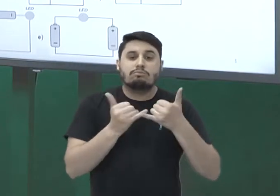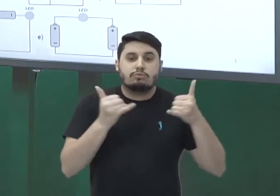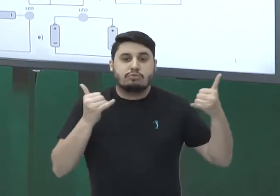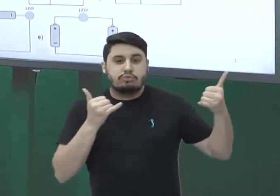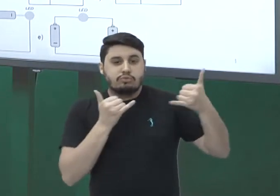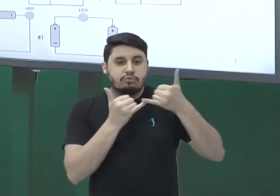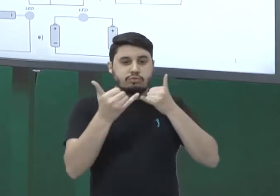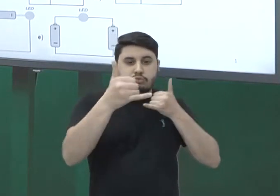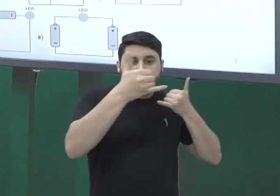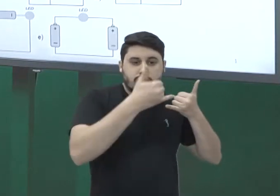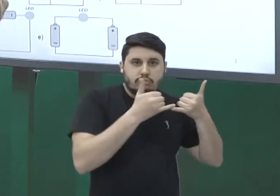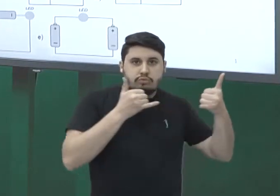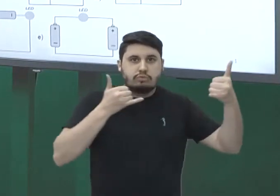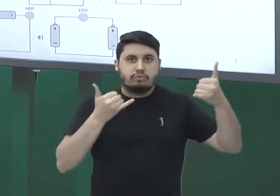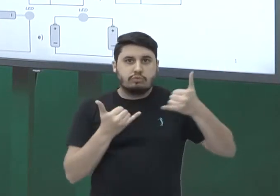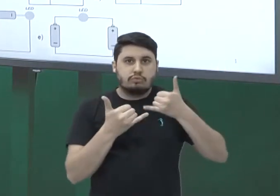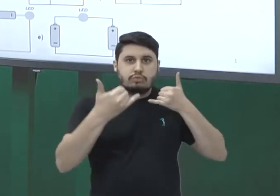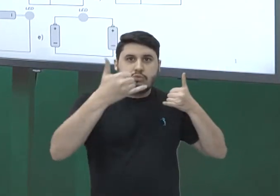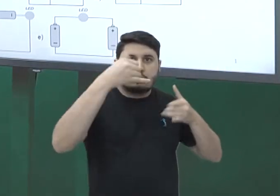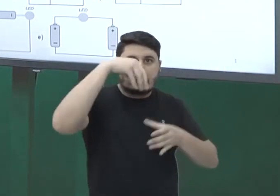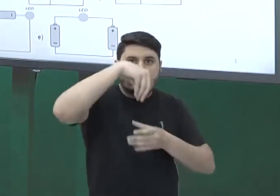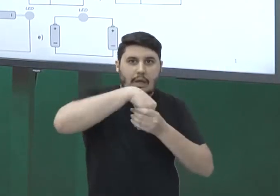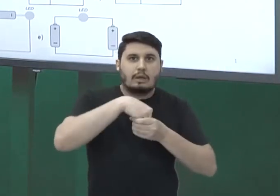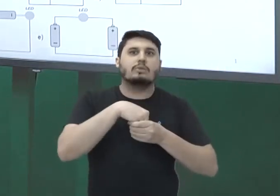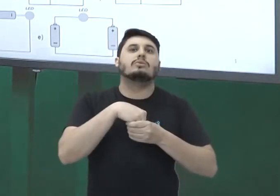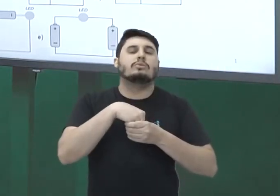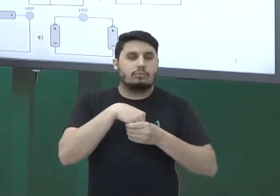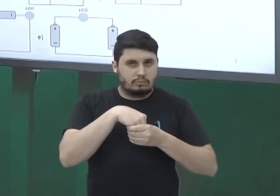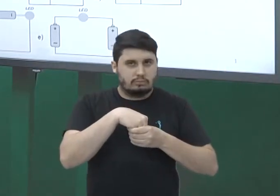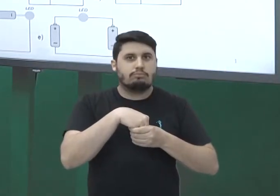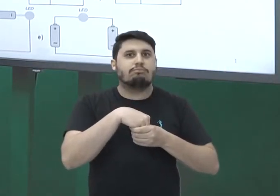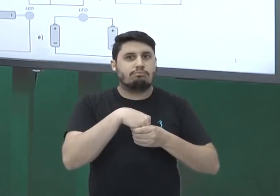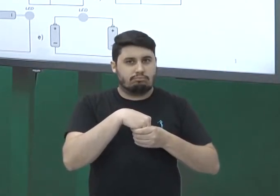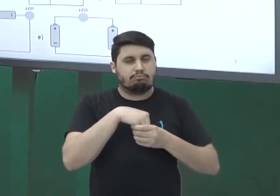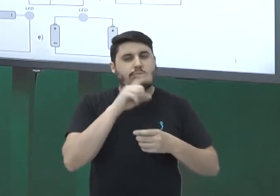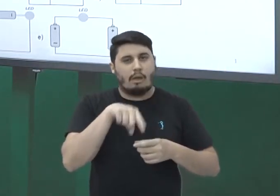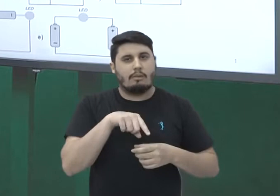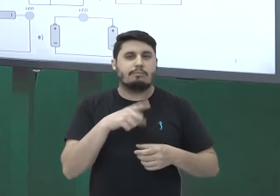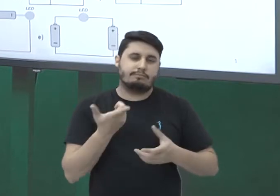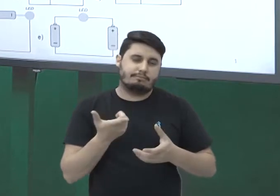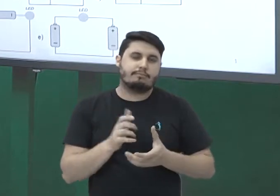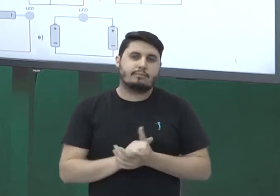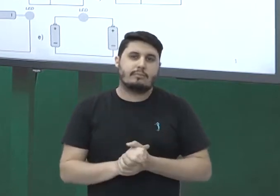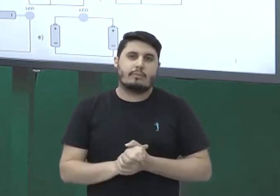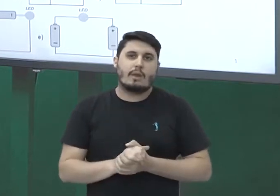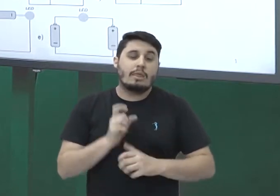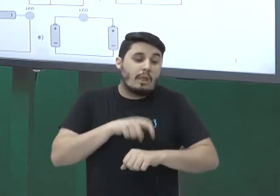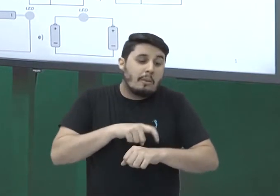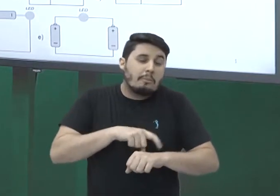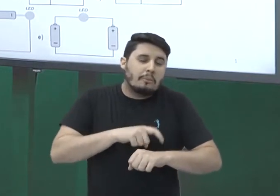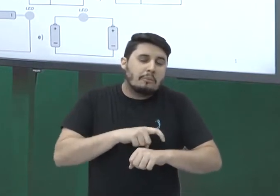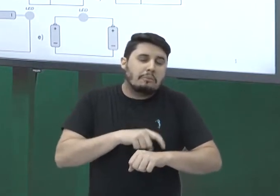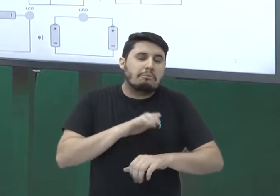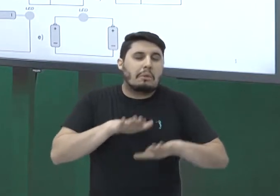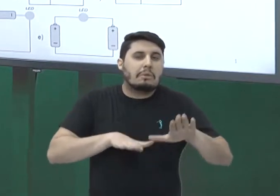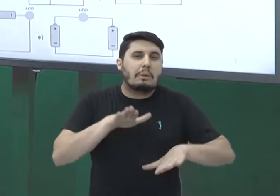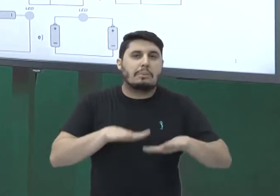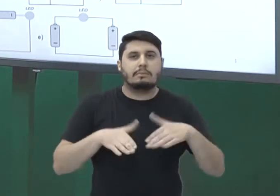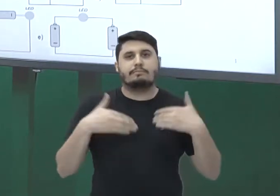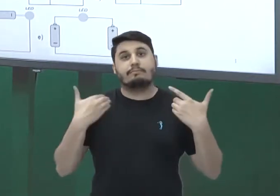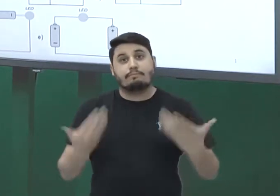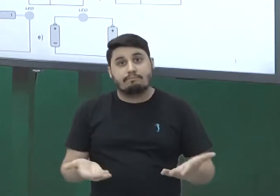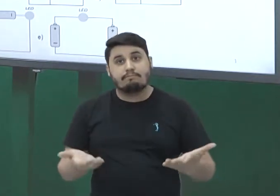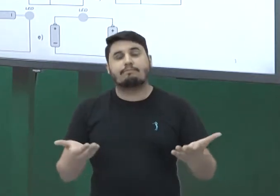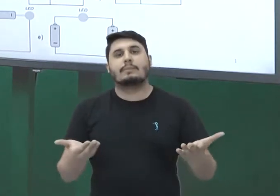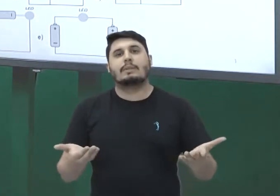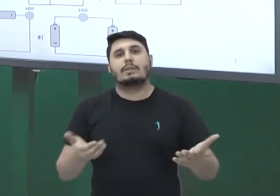por um condutor em um intervalo de tempo. Tá bem? Então vejam, nós estamos nos referindo exatamente